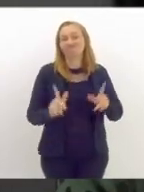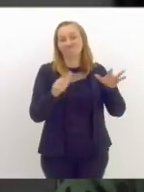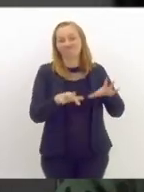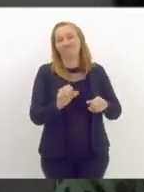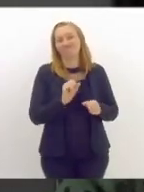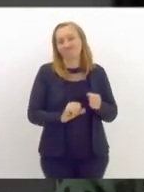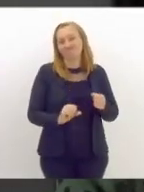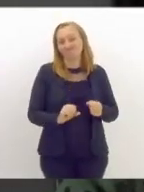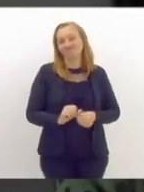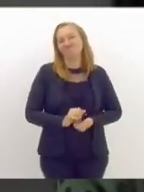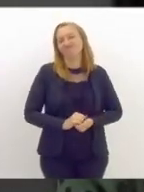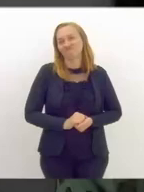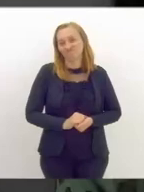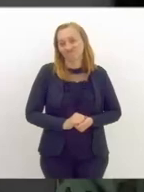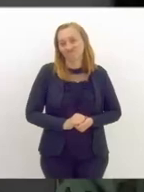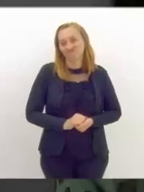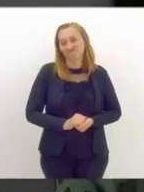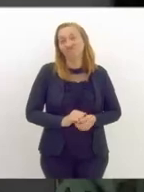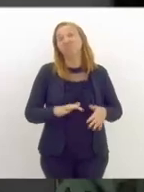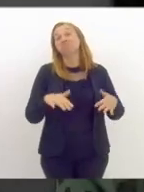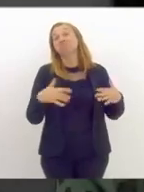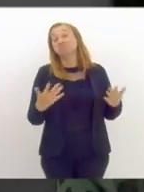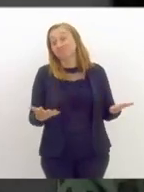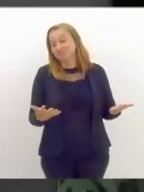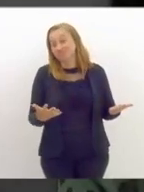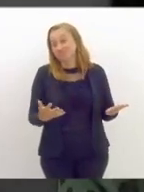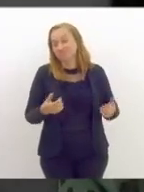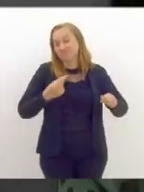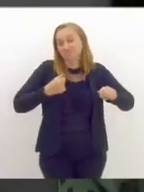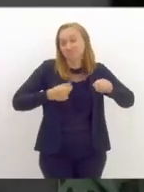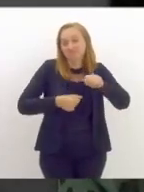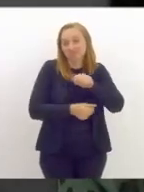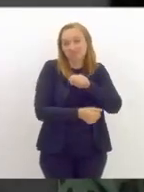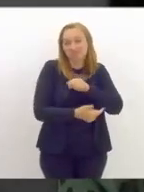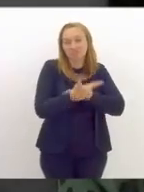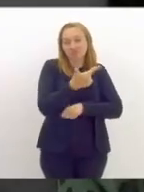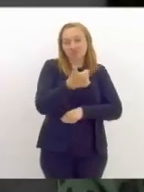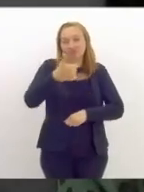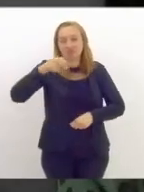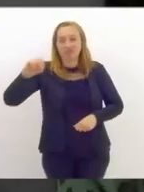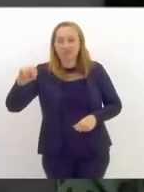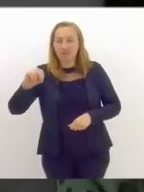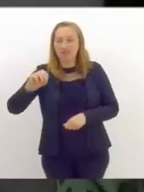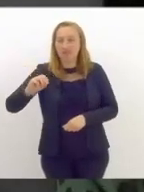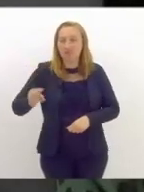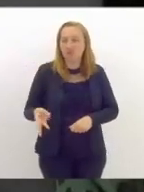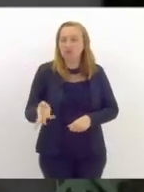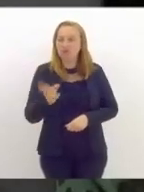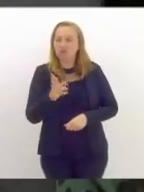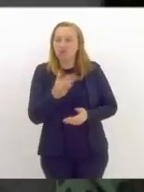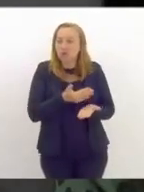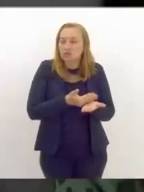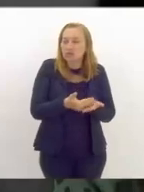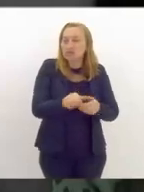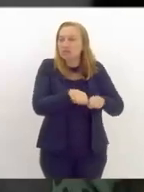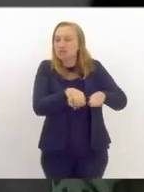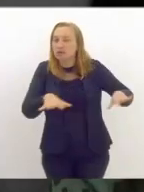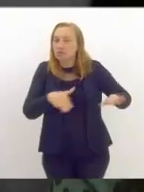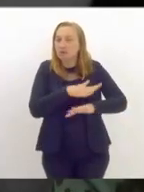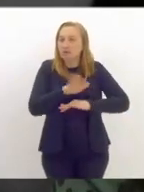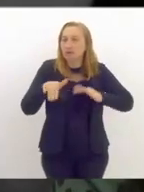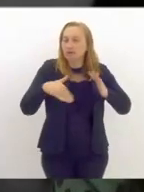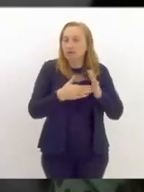diferença. Fez a diferença quando investiu 100 milhões de reais no início da pandemia para todos